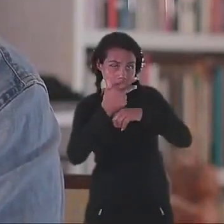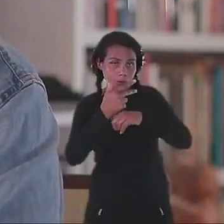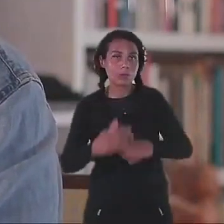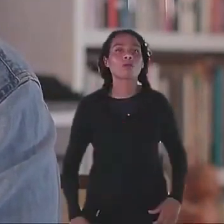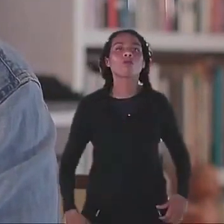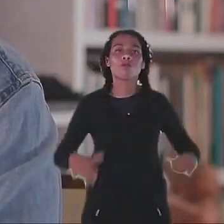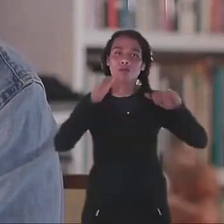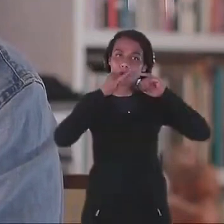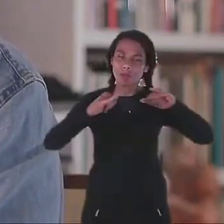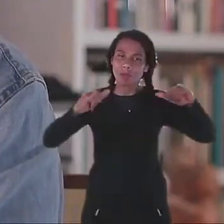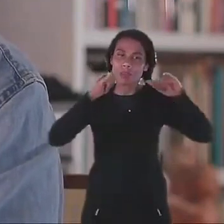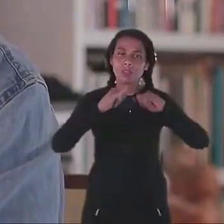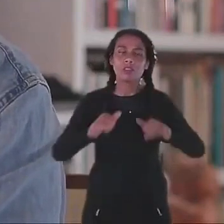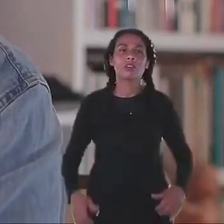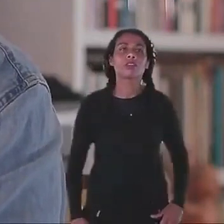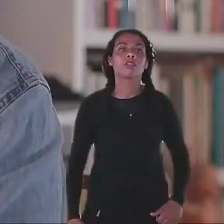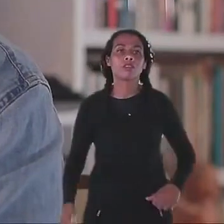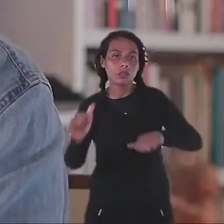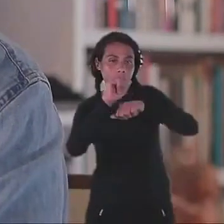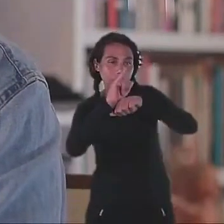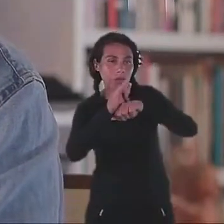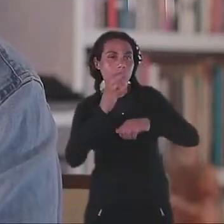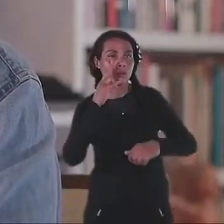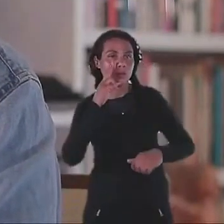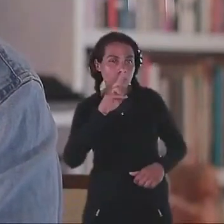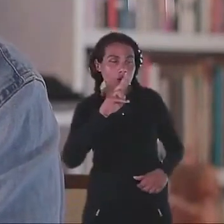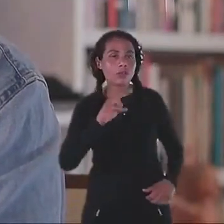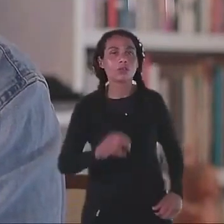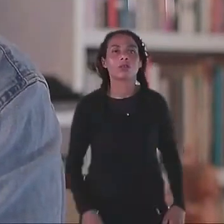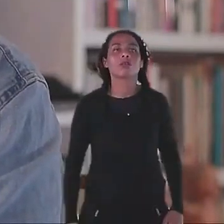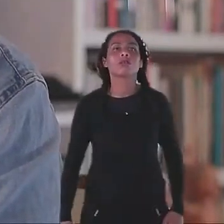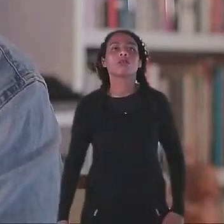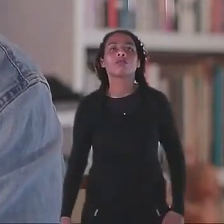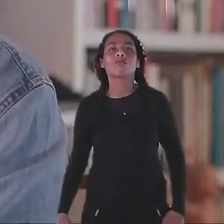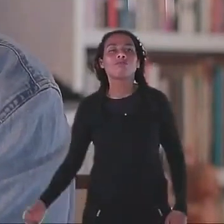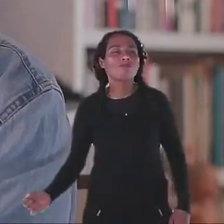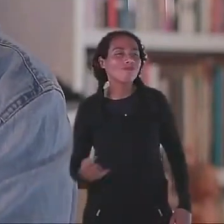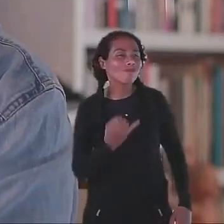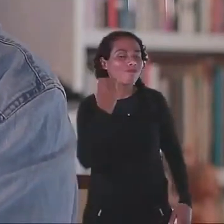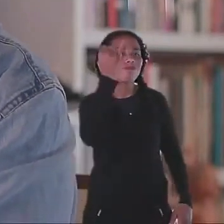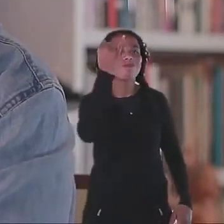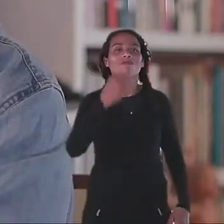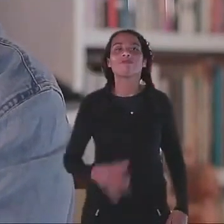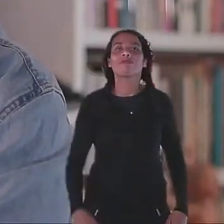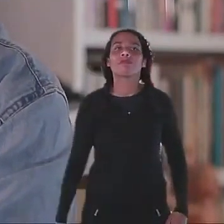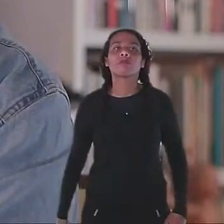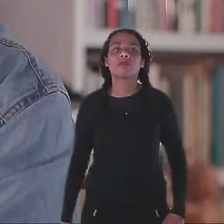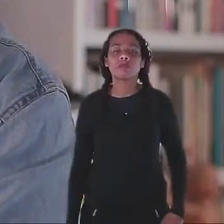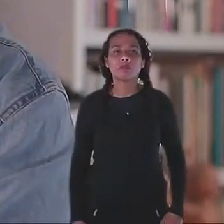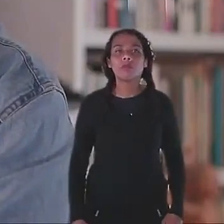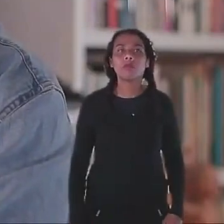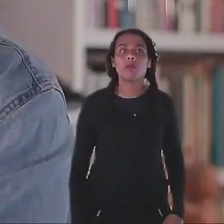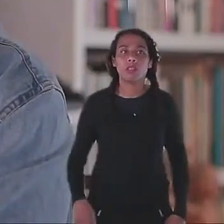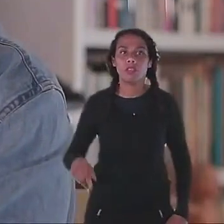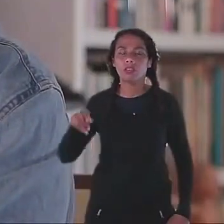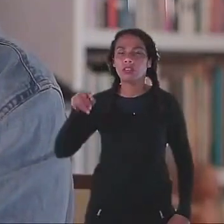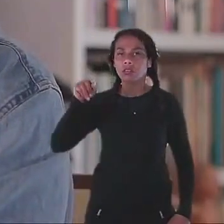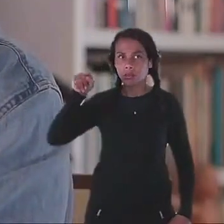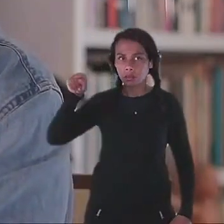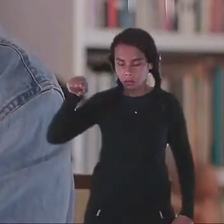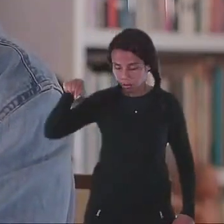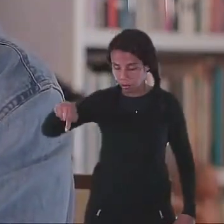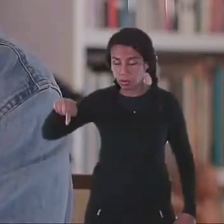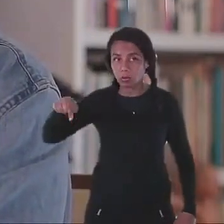você vai encontrar muita coisa, inclusive até o próprio programa que o Miguel gravou. Miguel Nicoleles, que